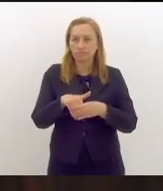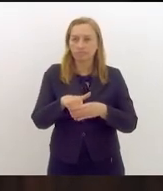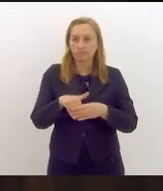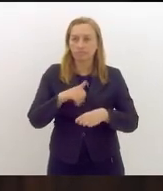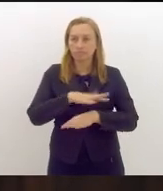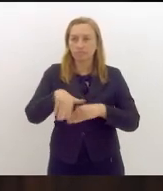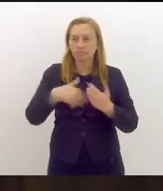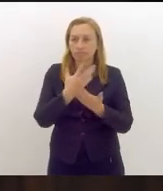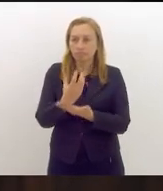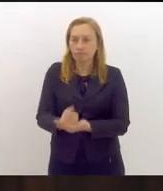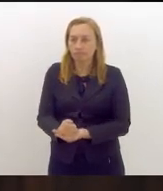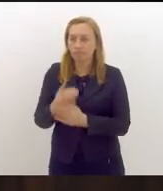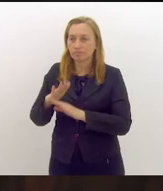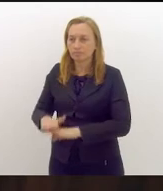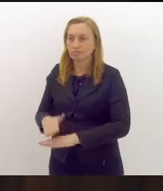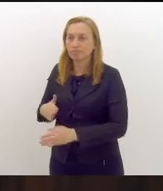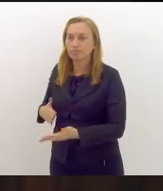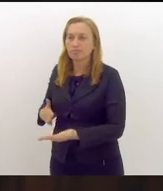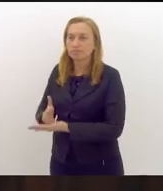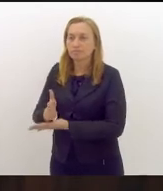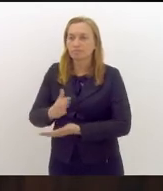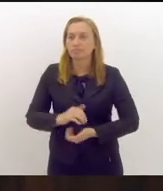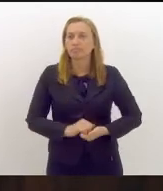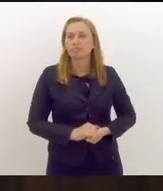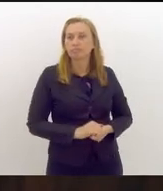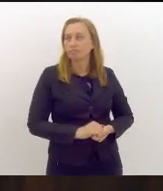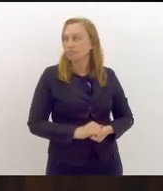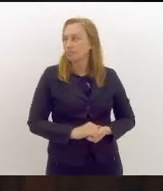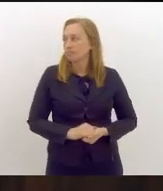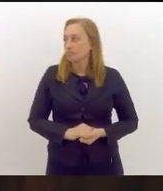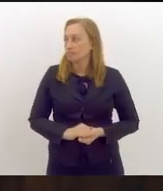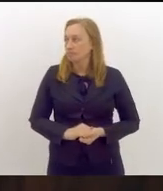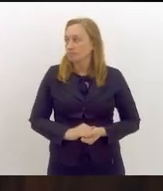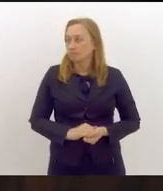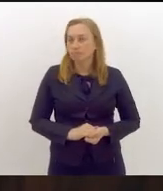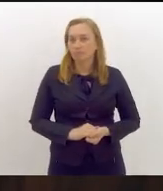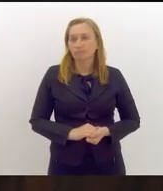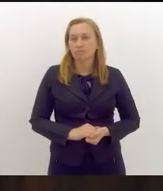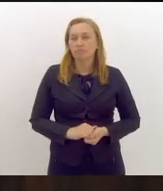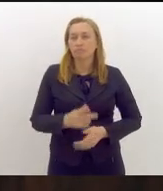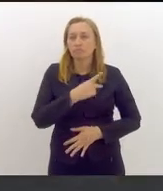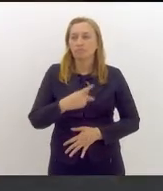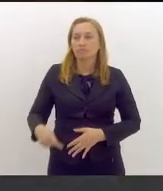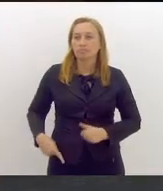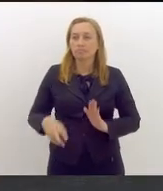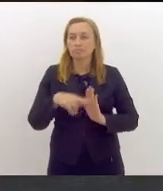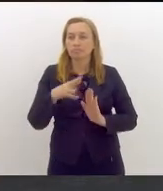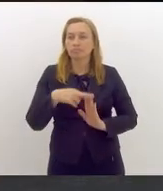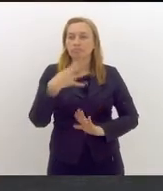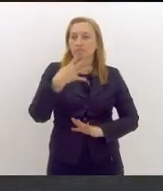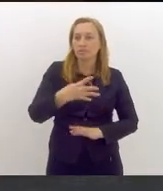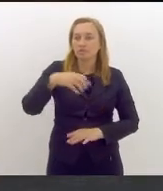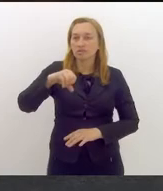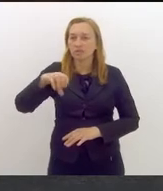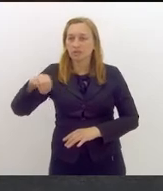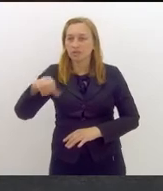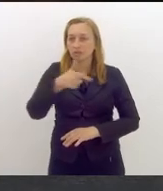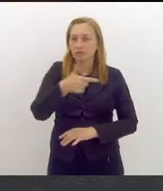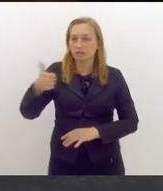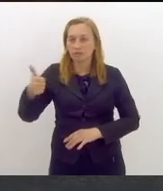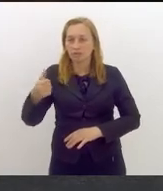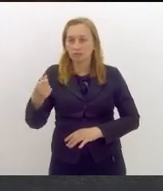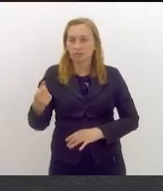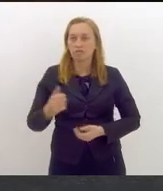em votação seus que aprovam permaneça Como estão aprovado vai a promulgação presidente de resolução 490 2020